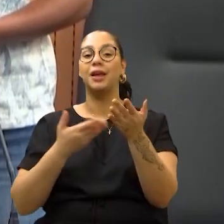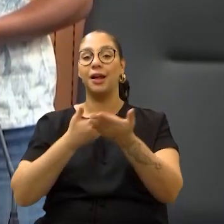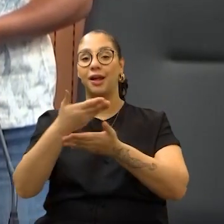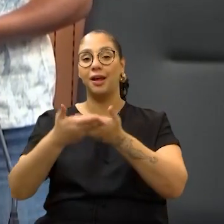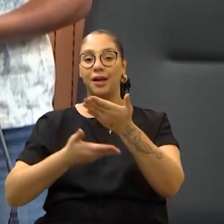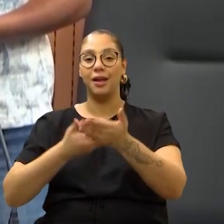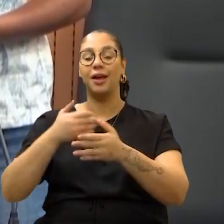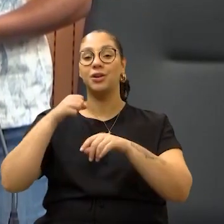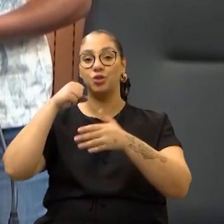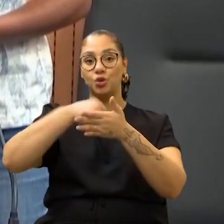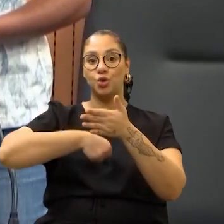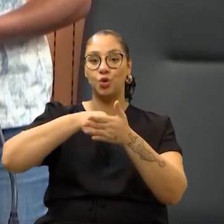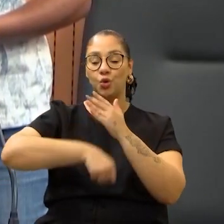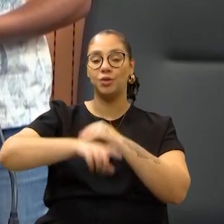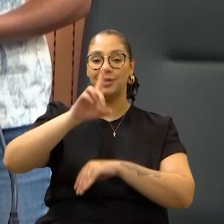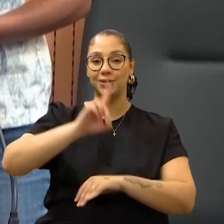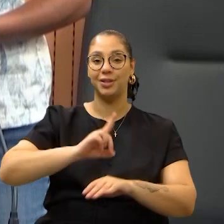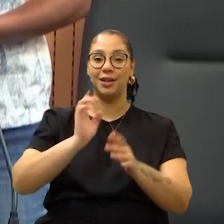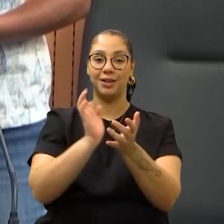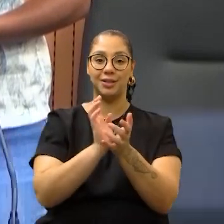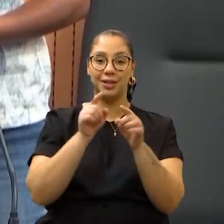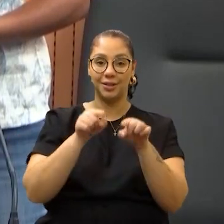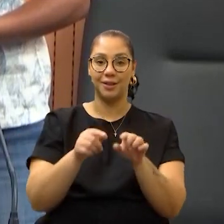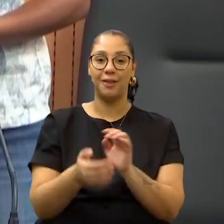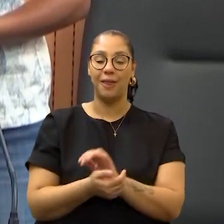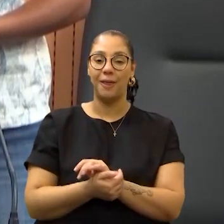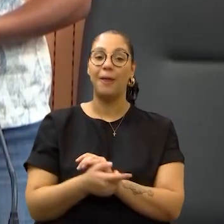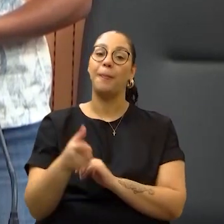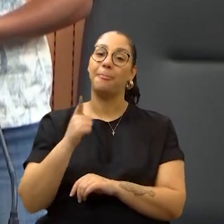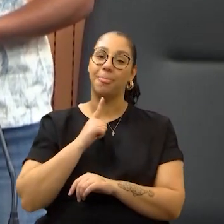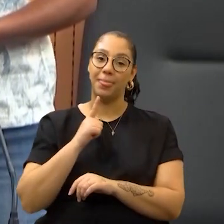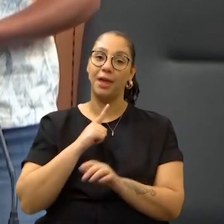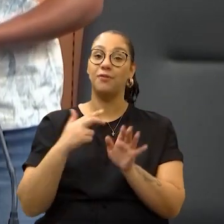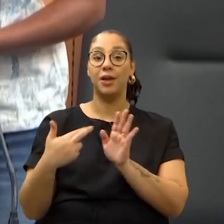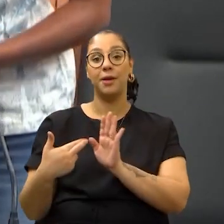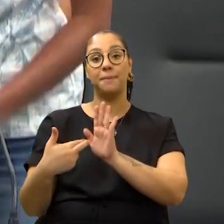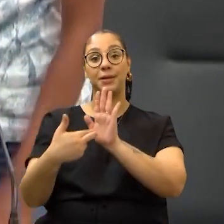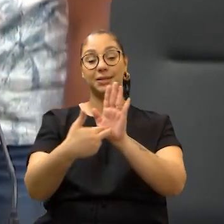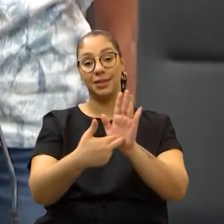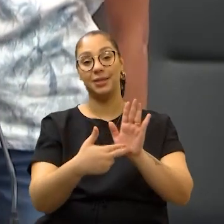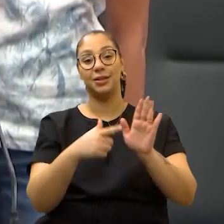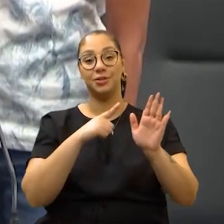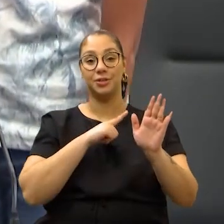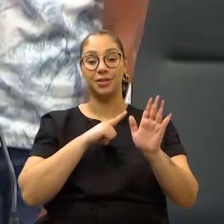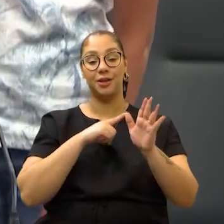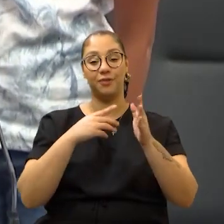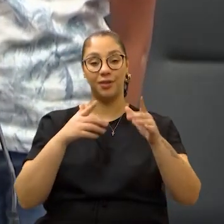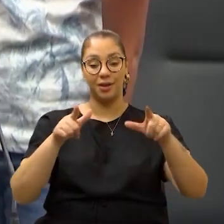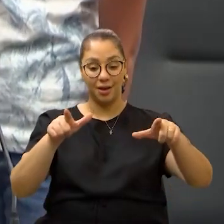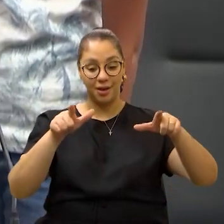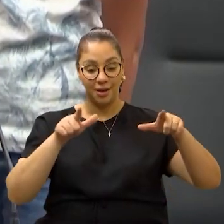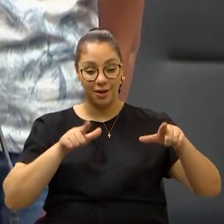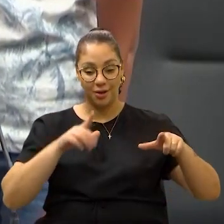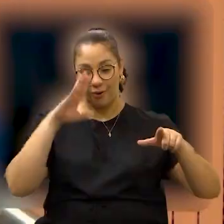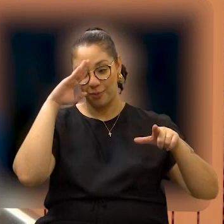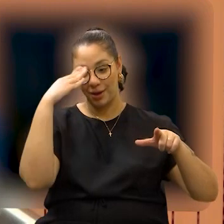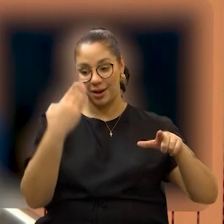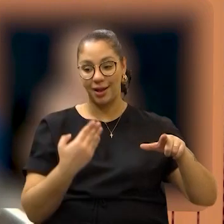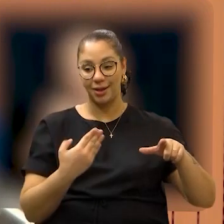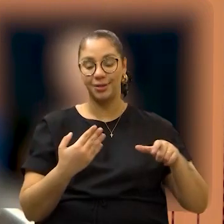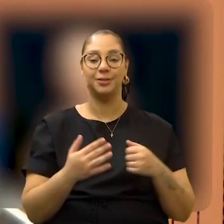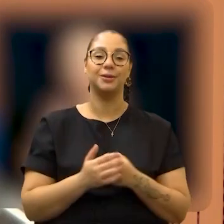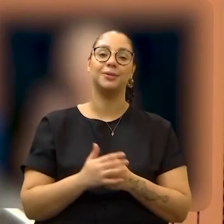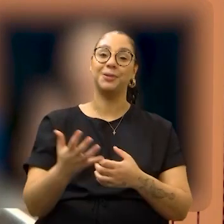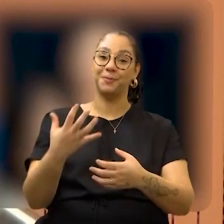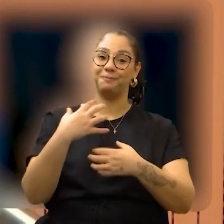associando e se envolveu na luta pelos direitos da categoria. Ela enviou uma representante para receber a homenagem. Então,